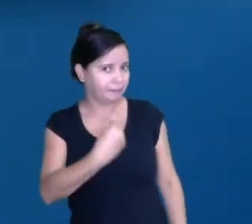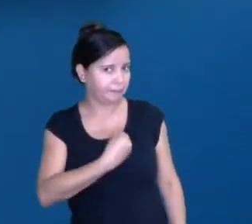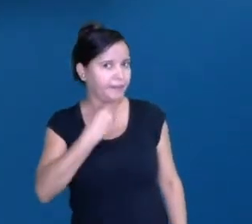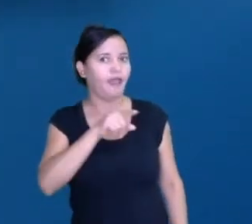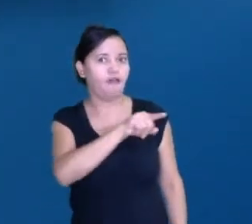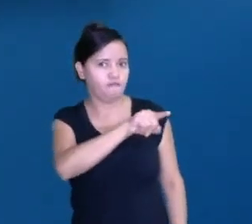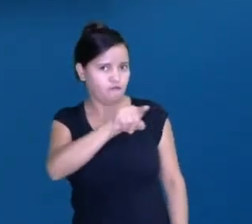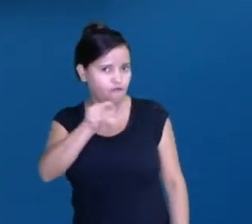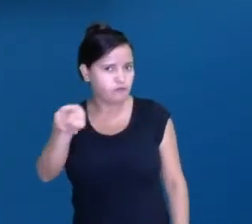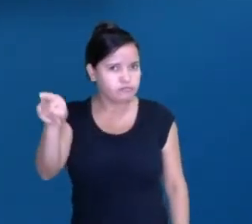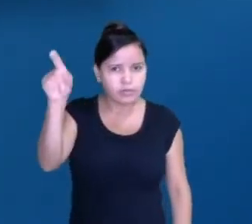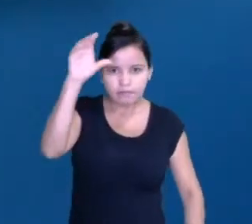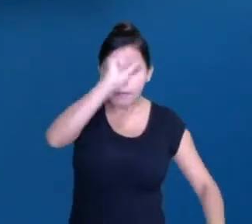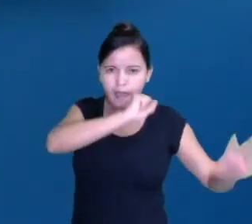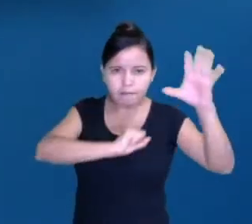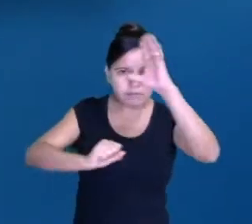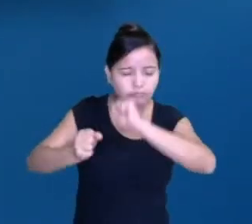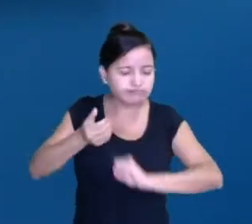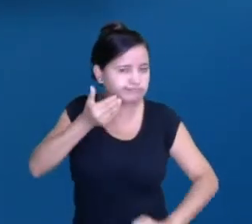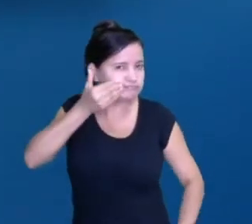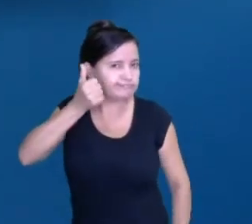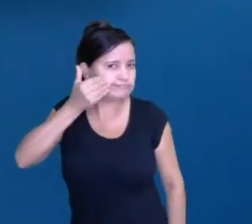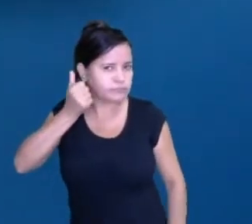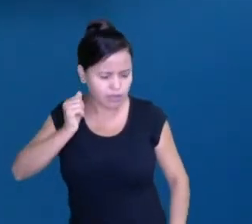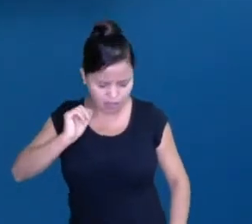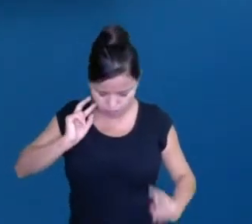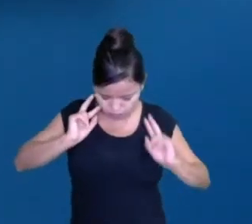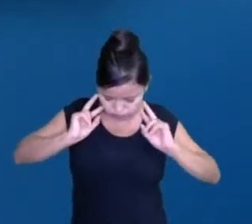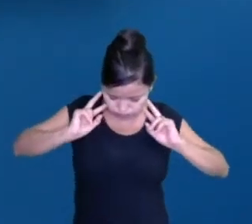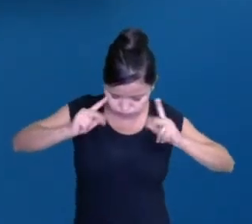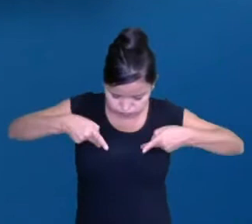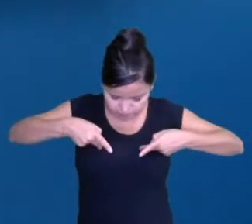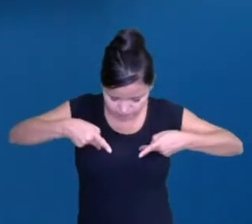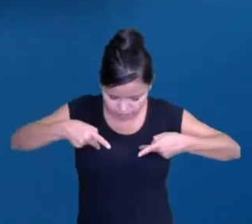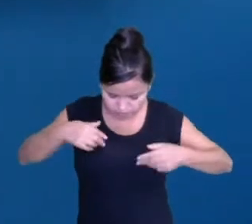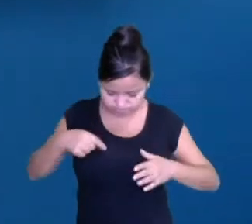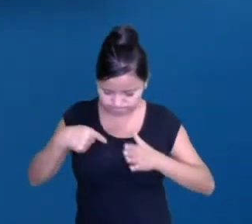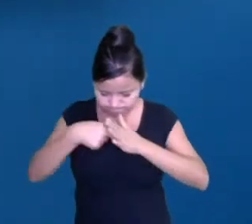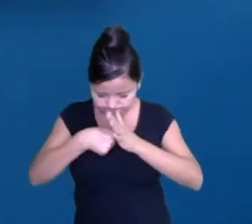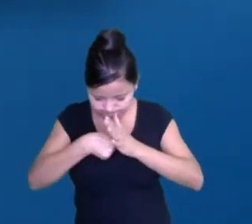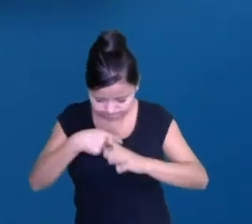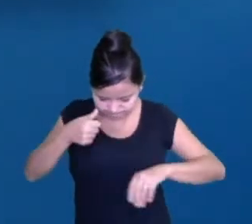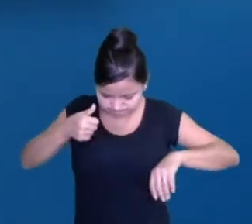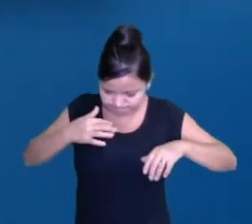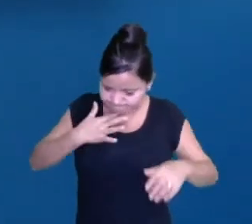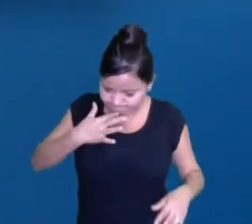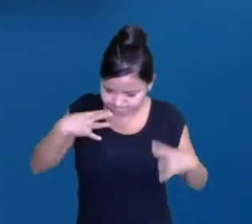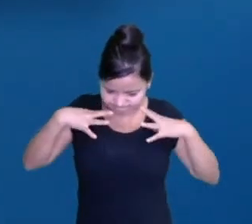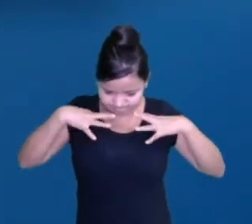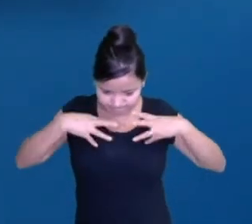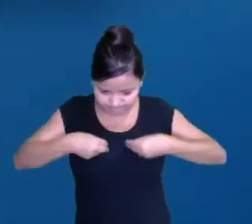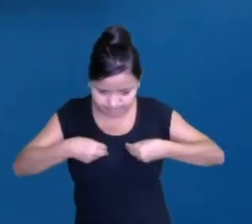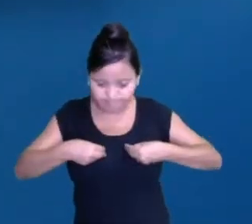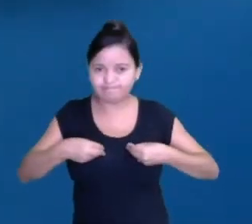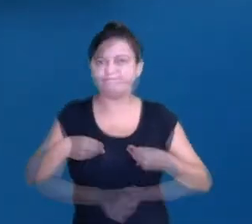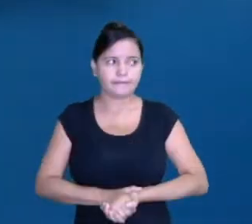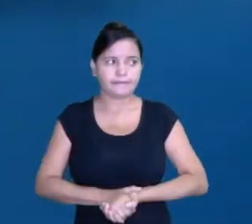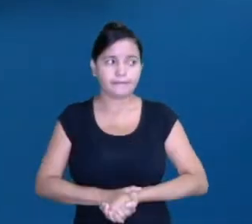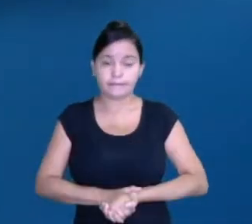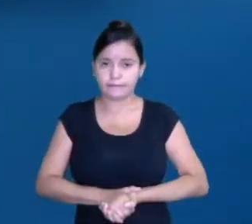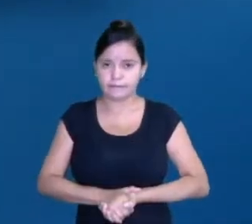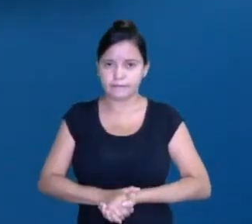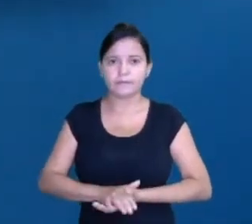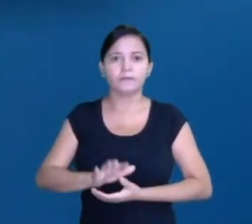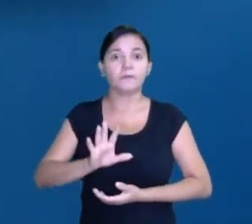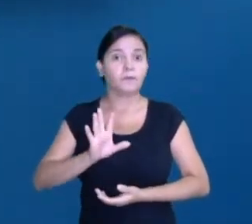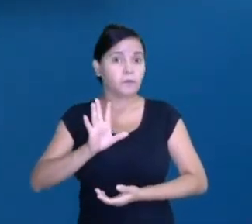bem fortalecidas. Porque quando eu me conheço, eu vou ter uma melhor qualidade de vida. Então, produção, para o nosso primeiro slide. Então, quando a